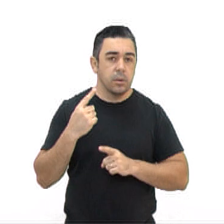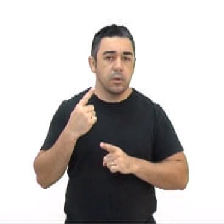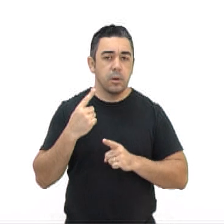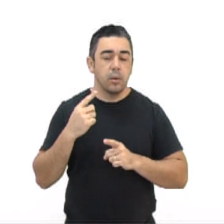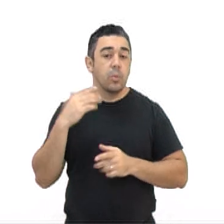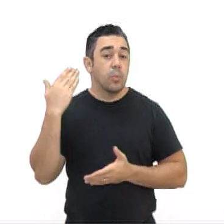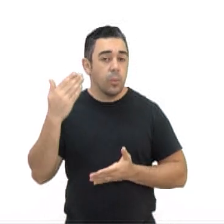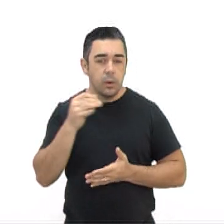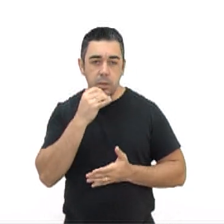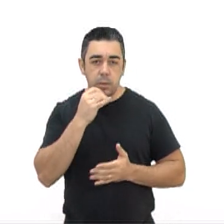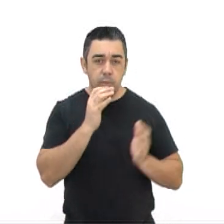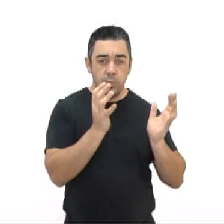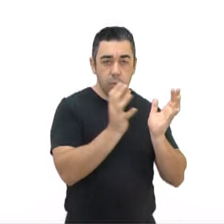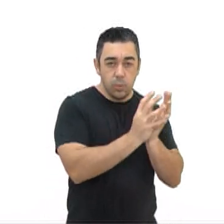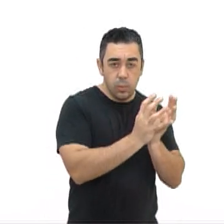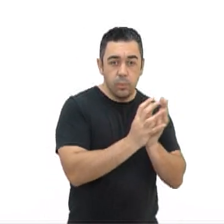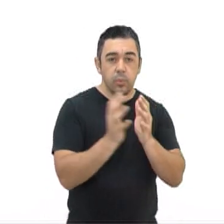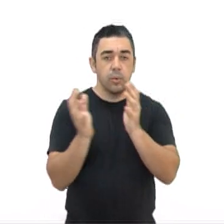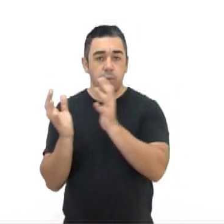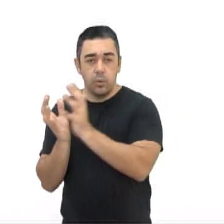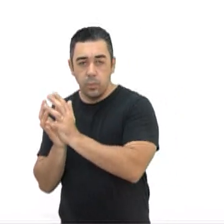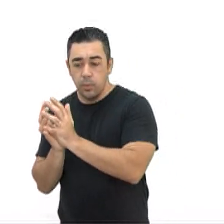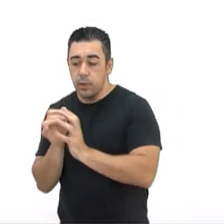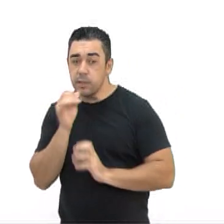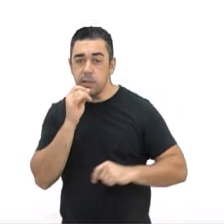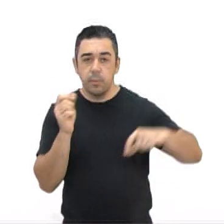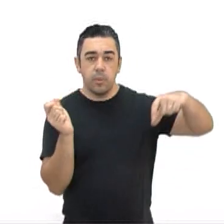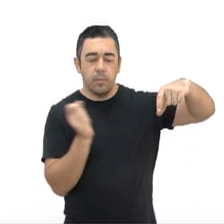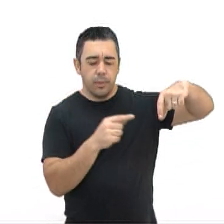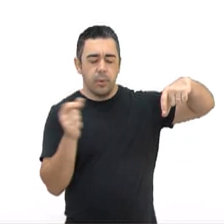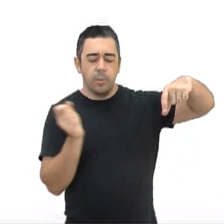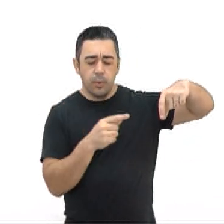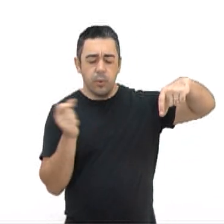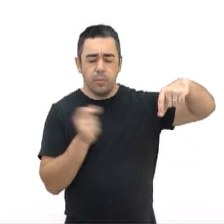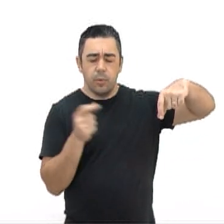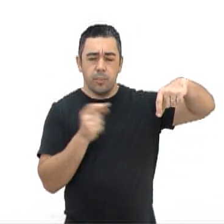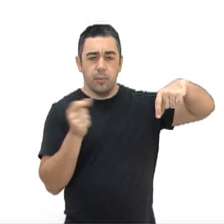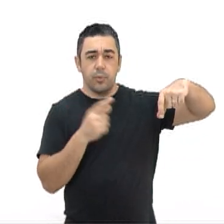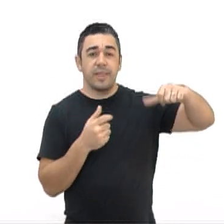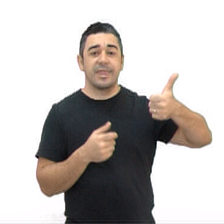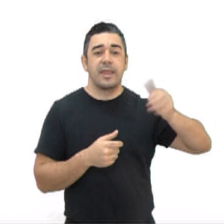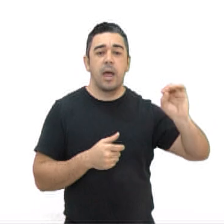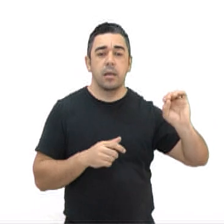das equipes faz 10 gols de diferença em relação à outra.